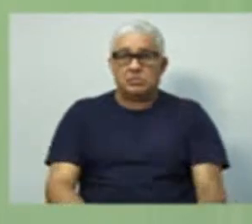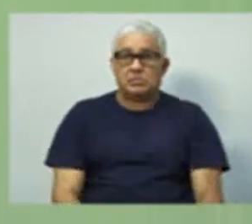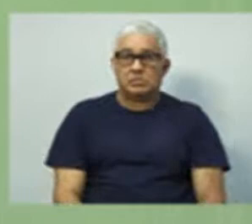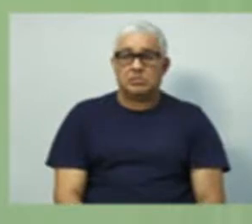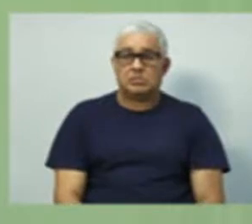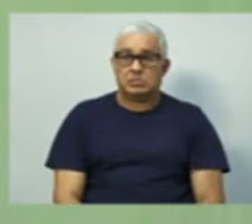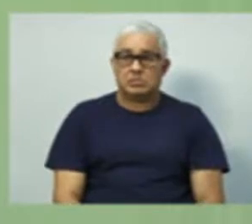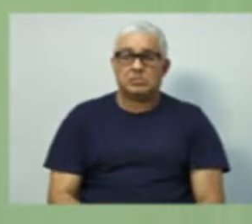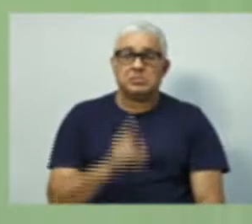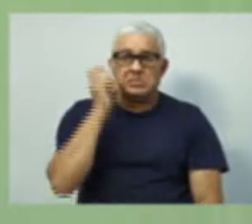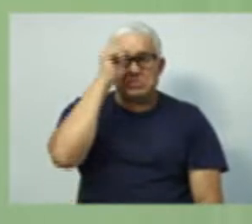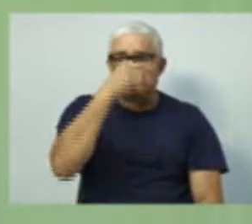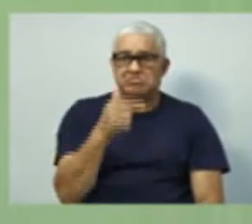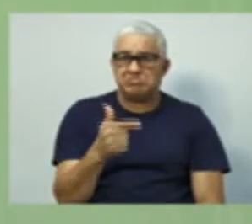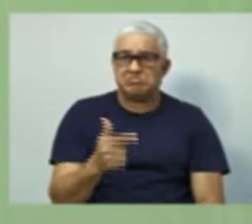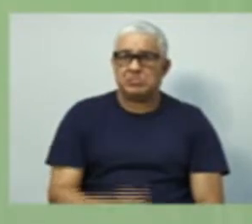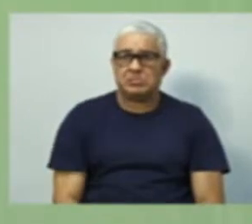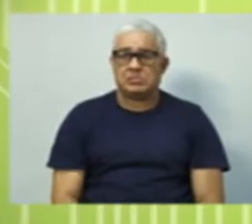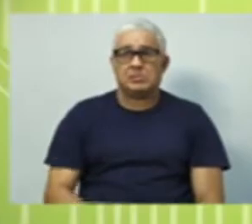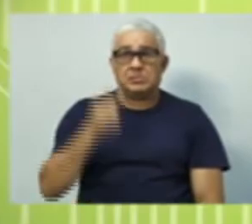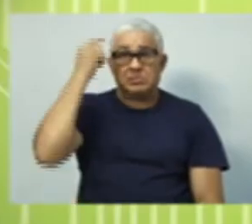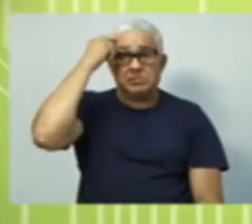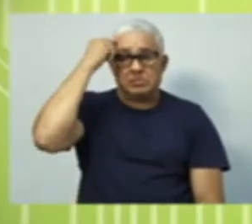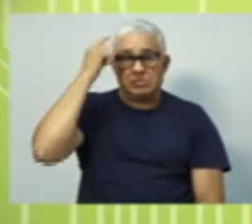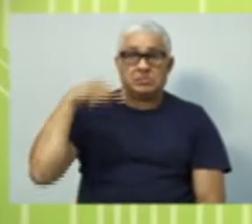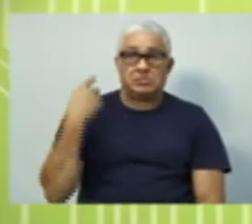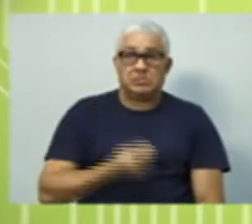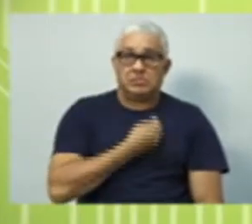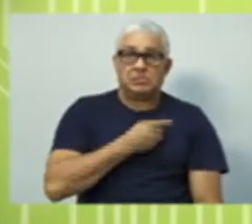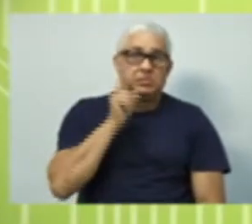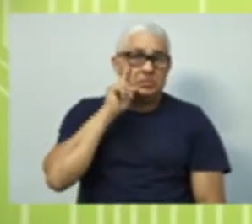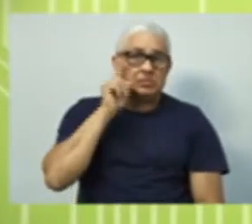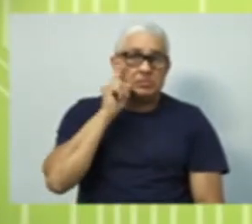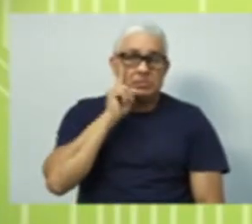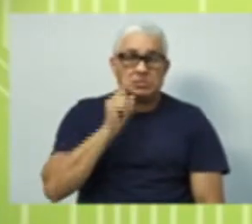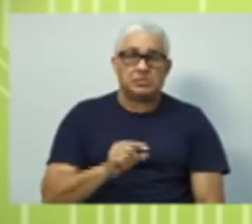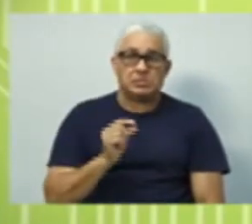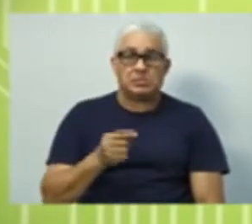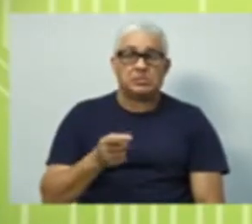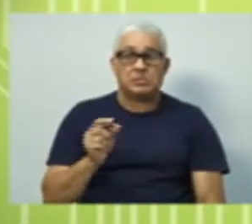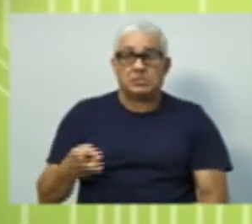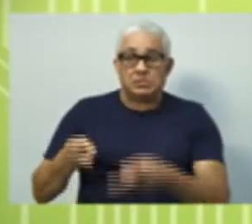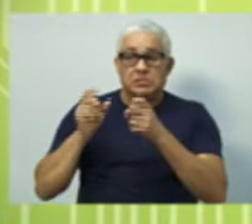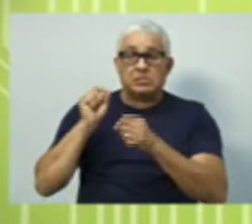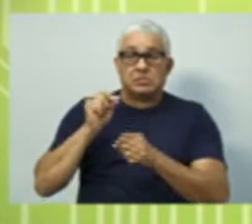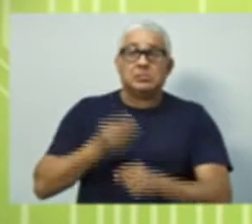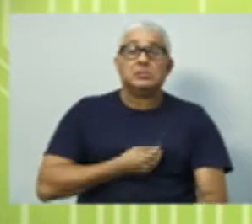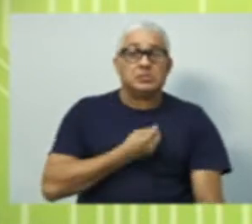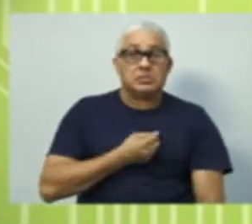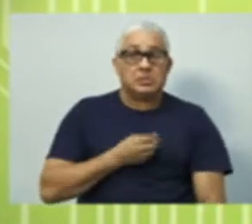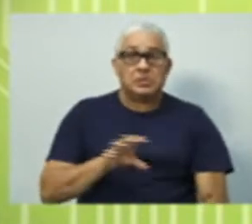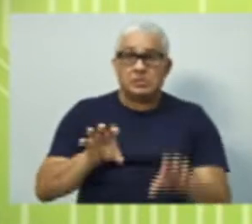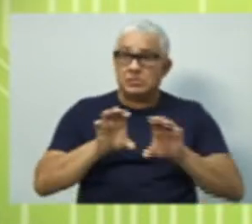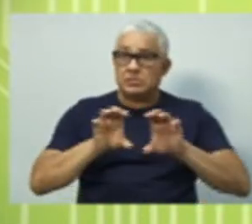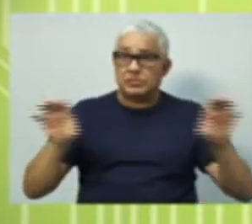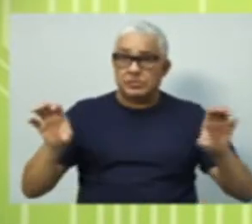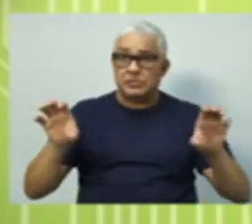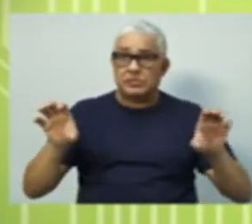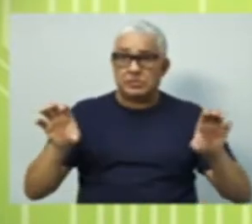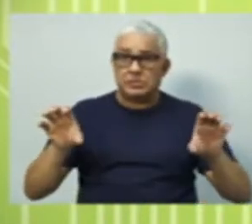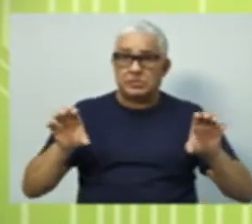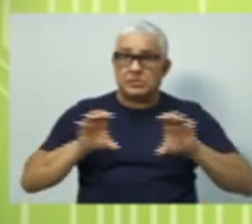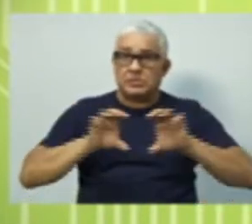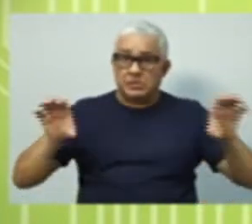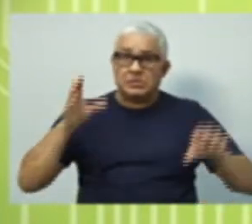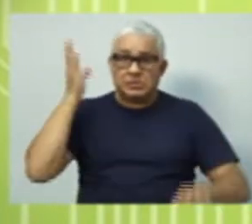tem complicação. Se pensarmos na nossa vida, no dia a dia, nós vamos observar que o quê? Que nós vivemos assim. Né? Nós sabemos